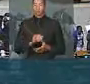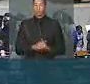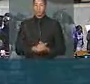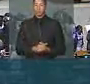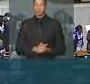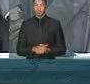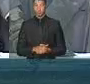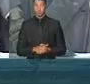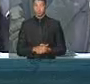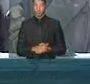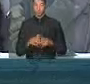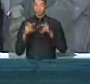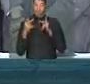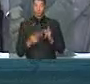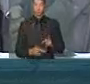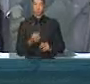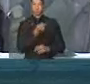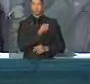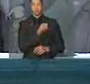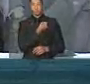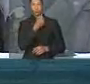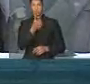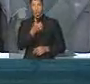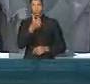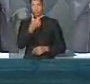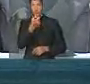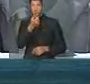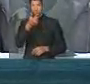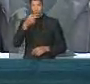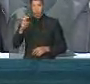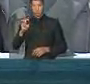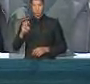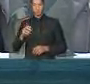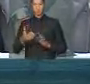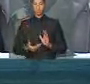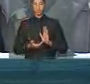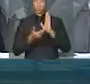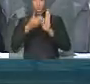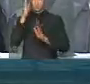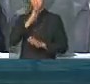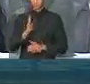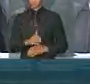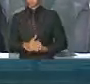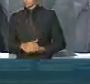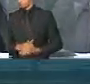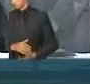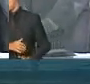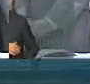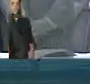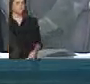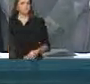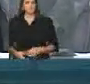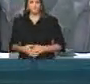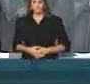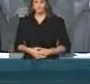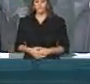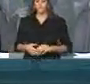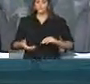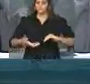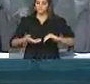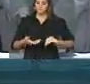projeto de resolução número 1 de 2015 do congresso nacional que altera